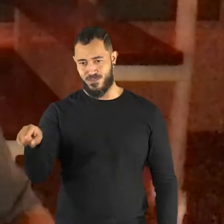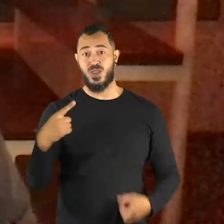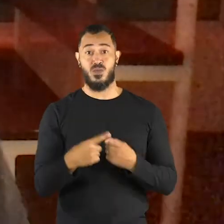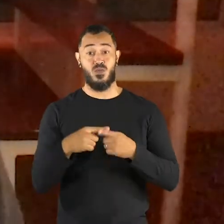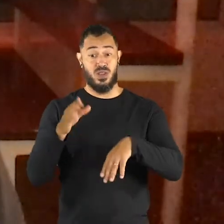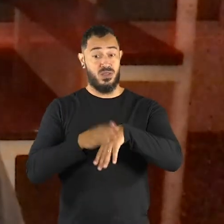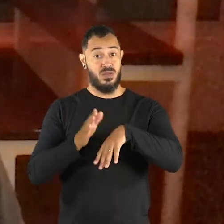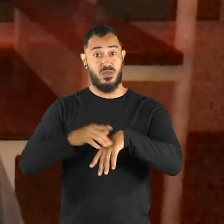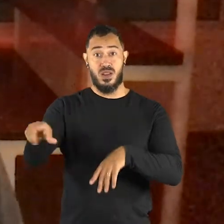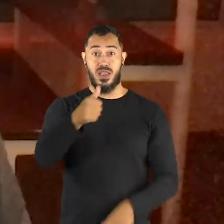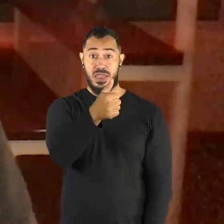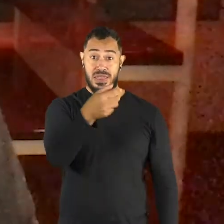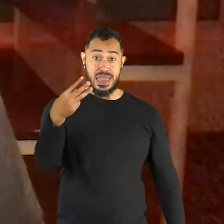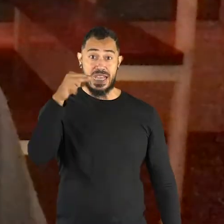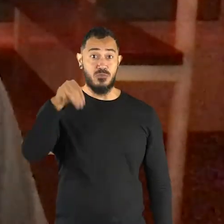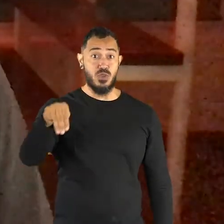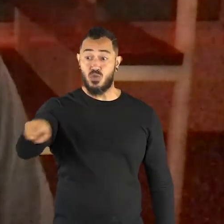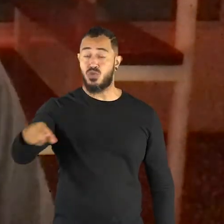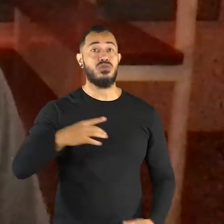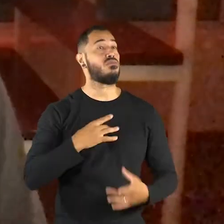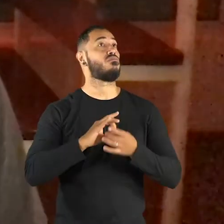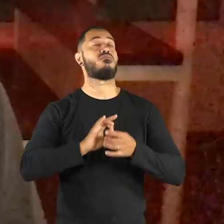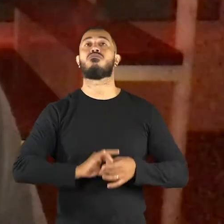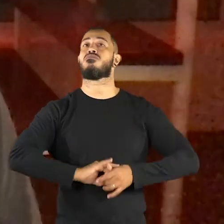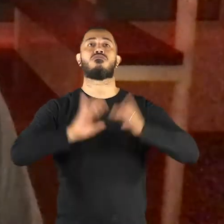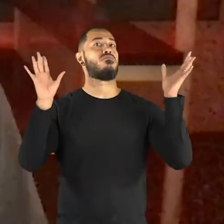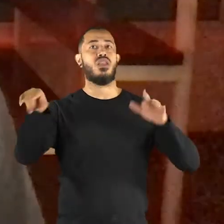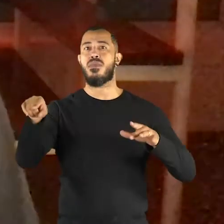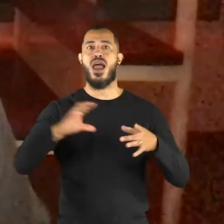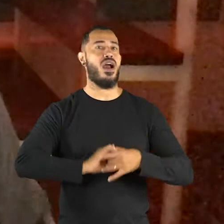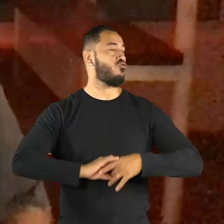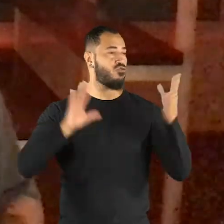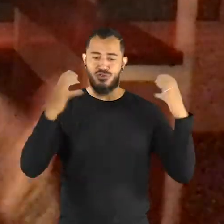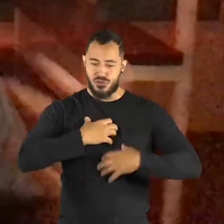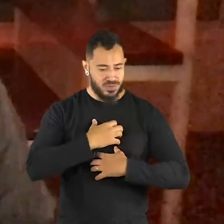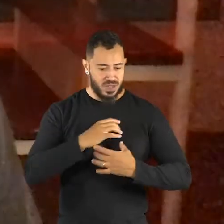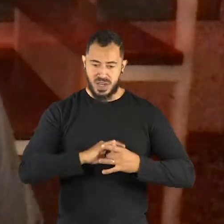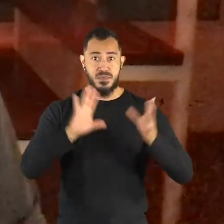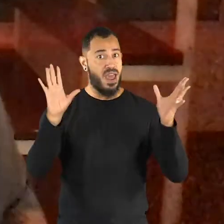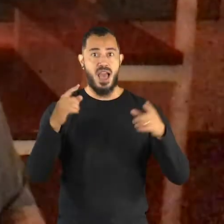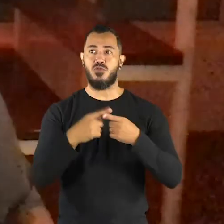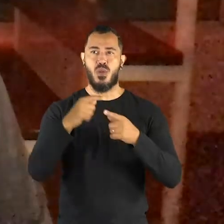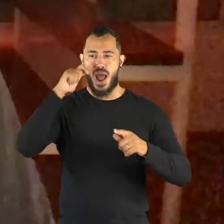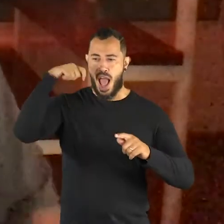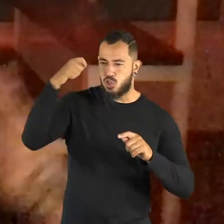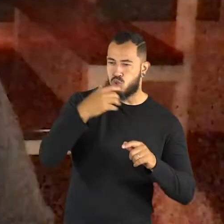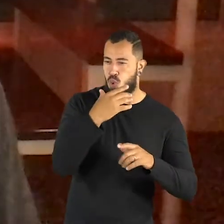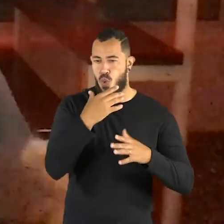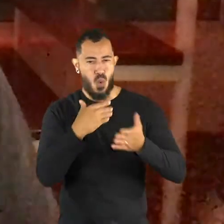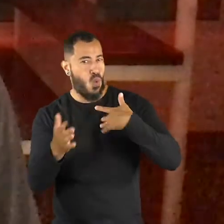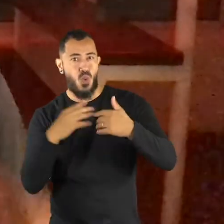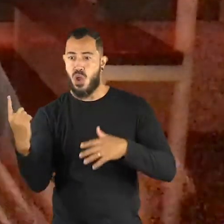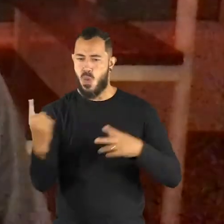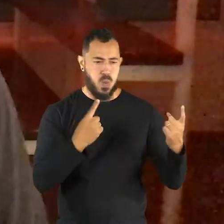13 minutos, um mesmo take, eles se soltaram e puderam ser quem eles quiseram. Então essa relação com o ator, com a atriz, com as pessoas